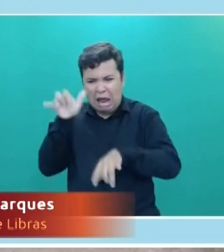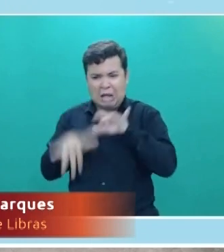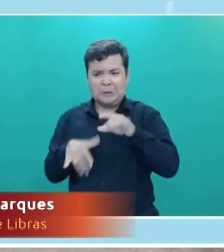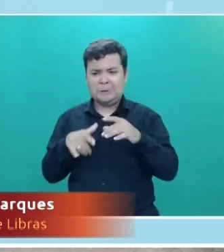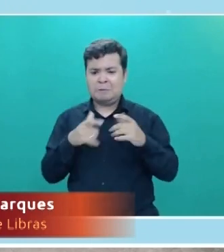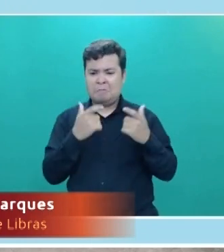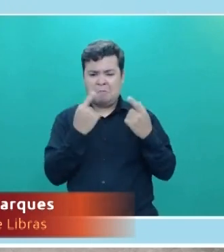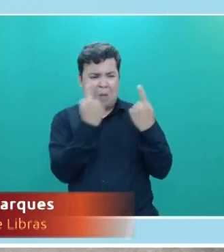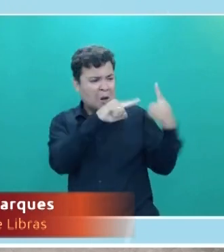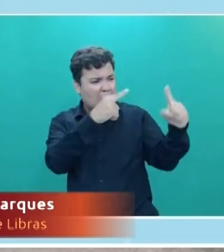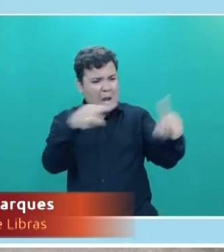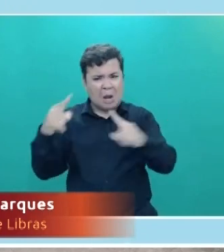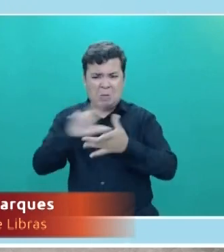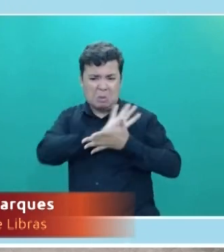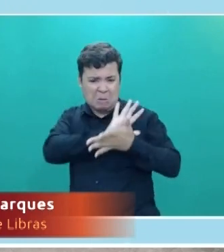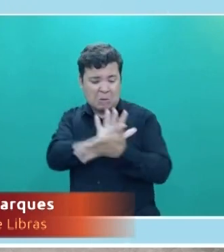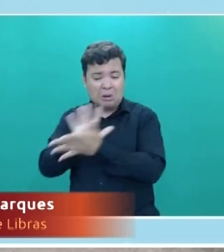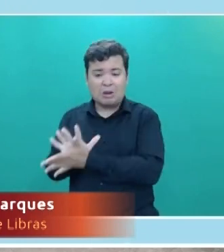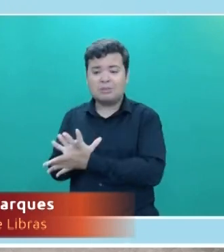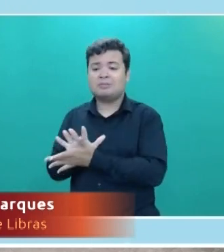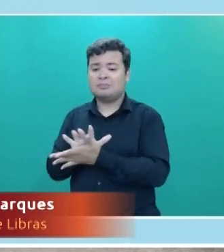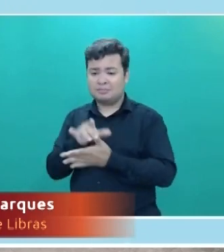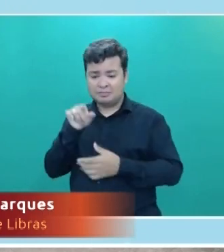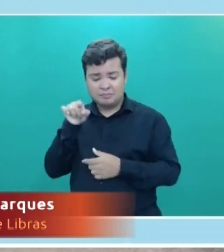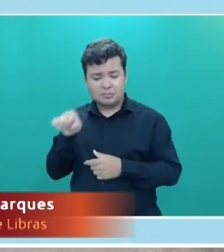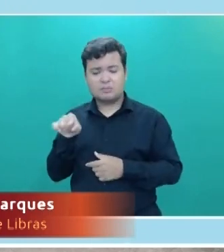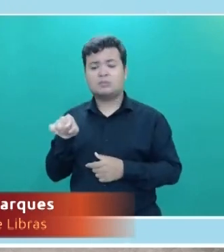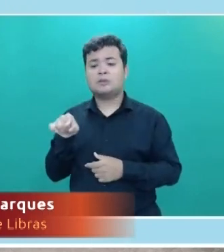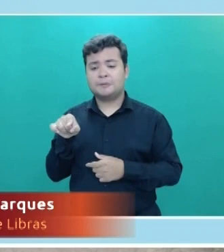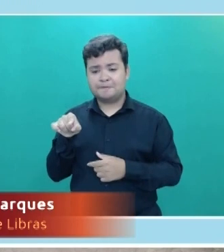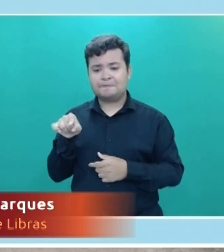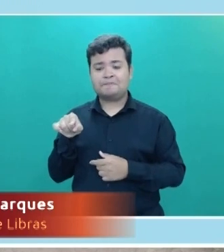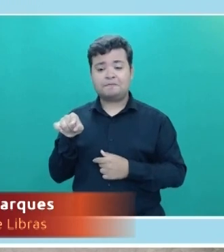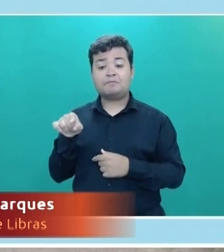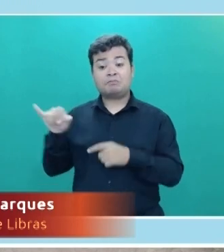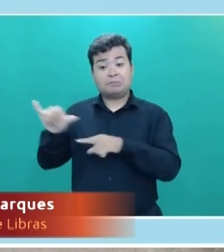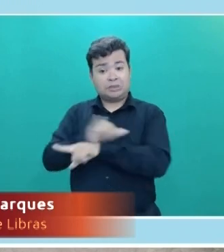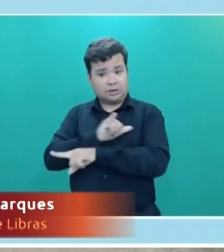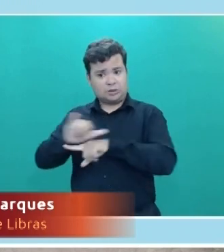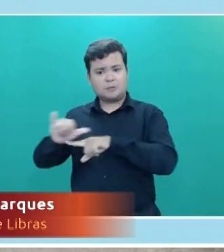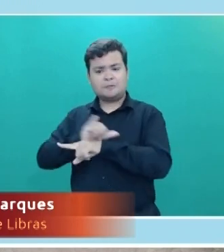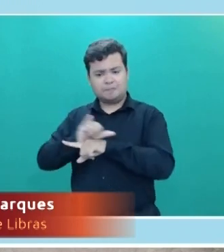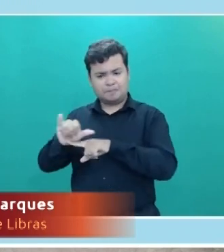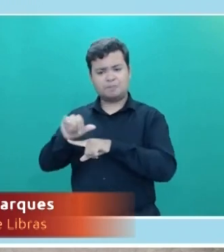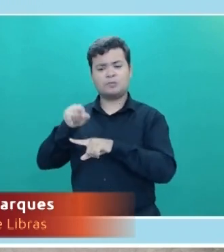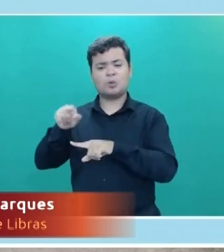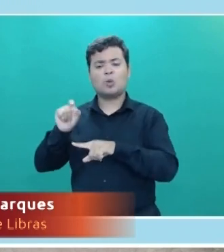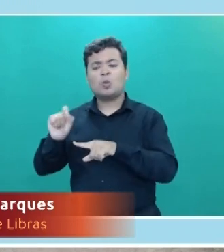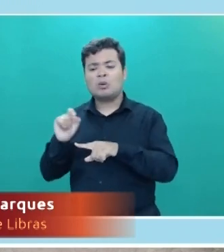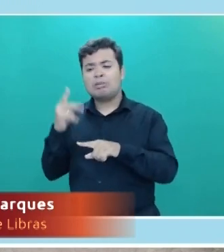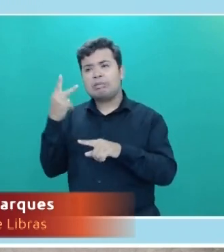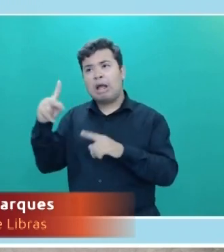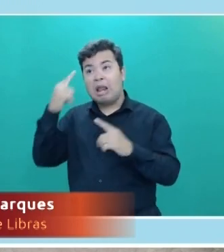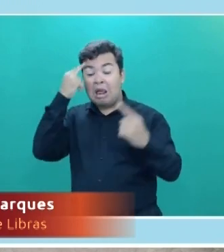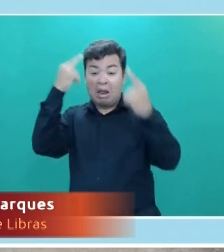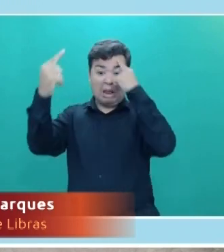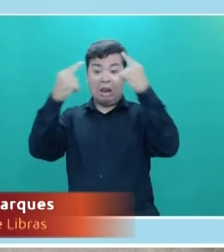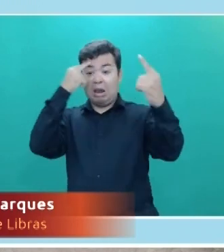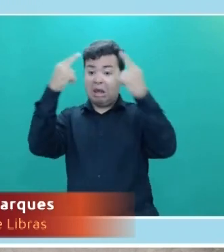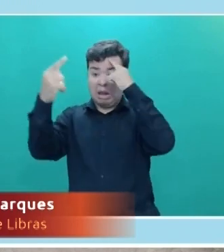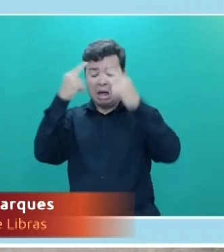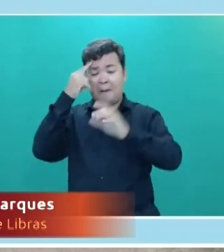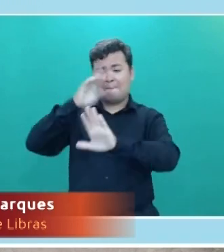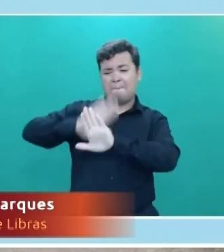uma ferramenta, não vou nem usar arma como palavra, uma ferramenta para amplificação de suas ideias, amplificação de seus